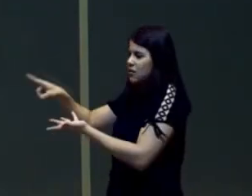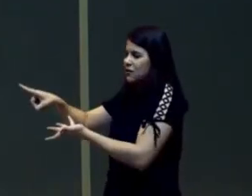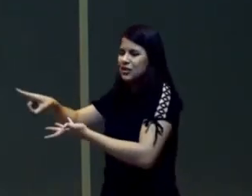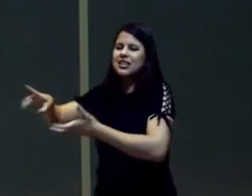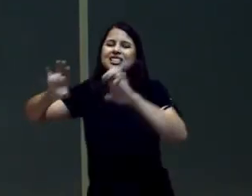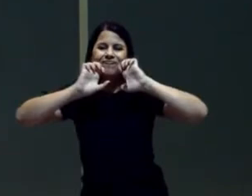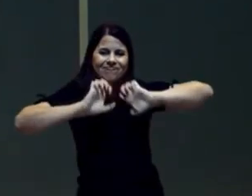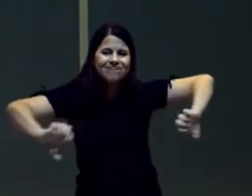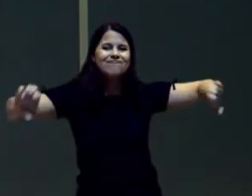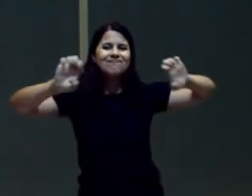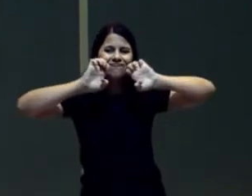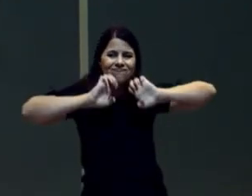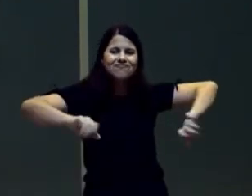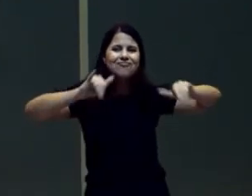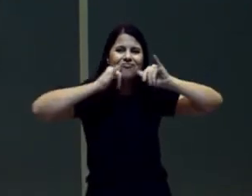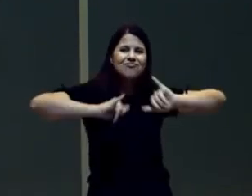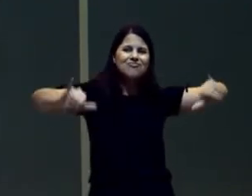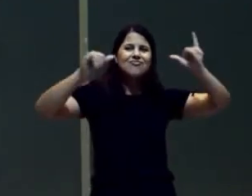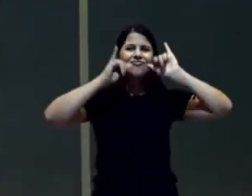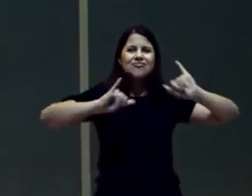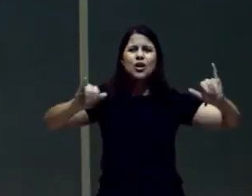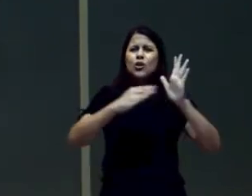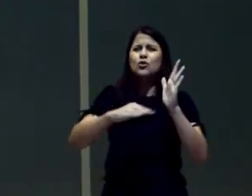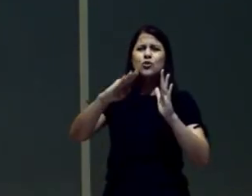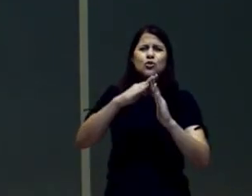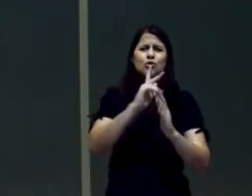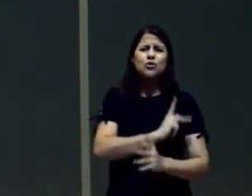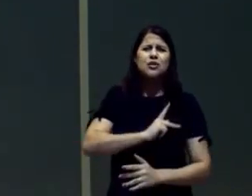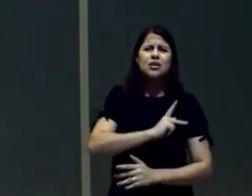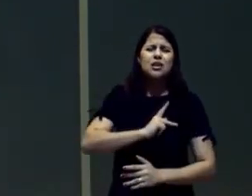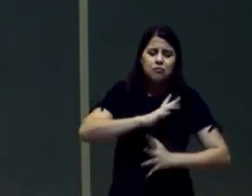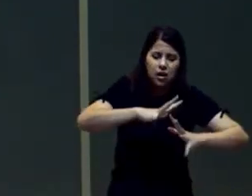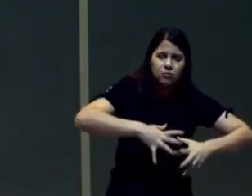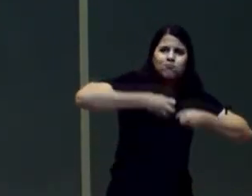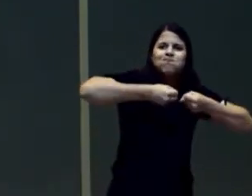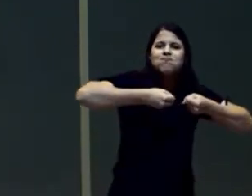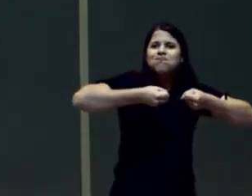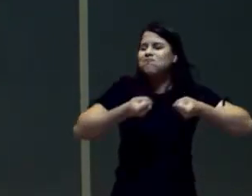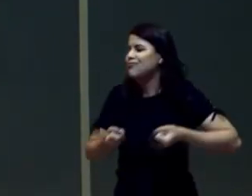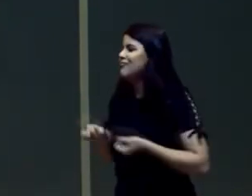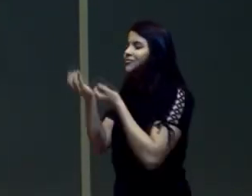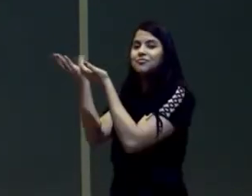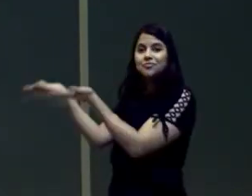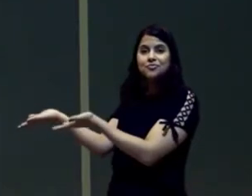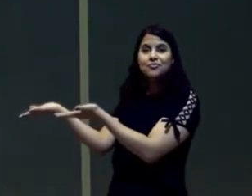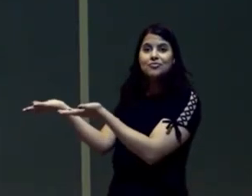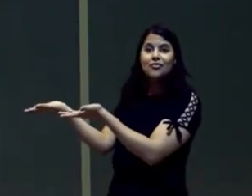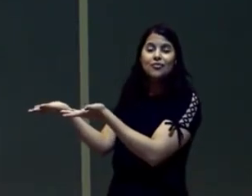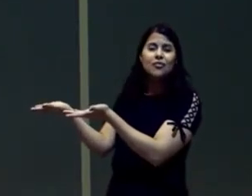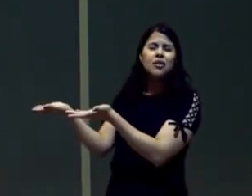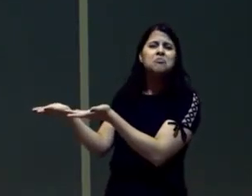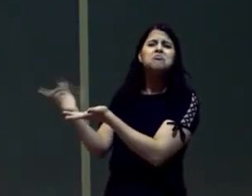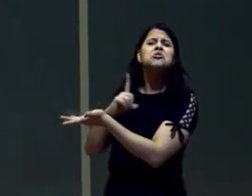pregando. Tudo que Paulo tinha, ele deixou na mão de Timóteo. Mas tudo que Paulo